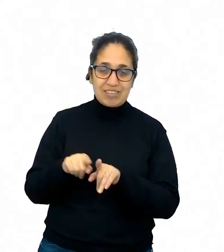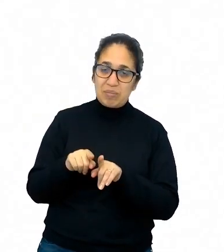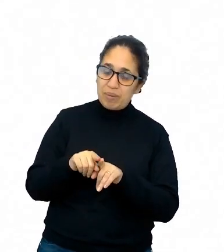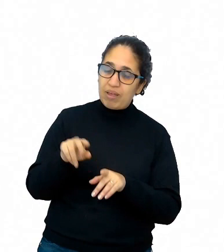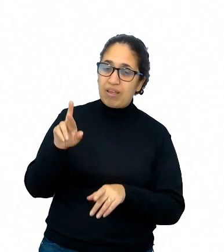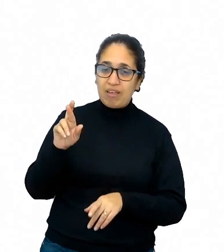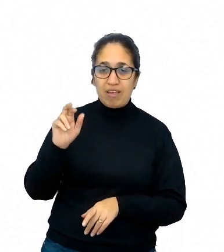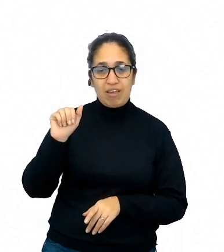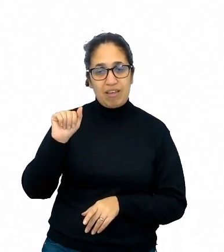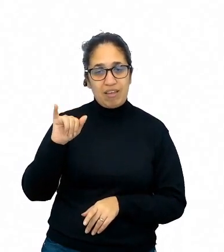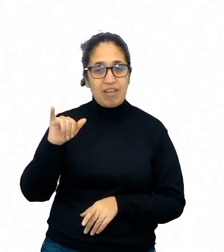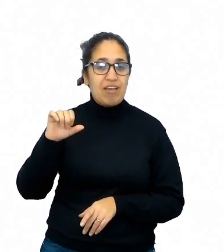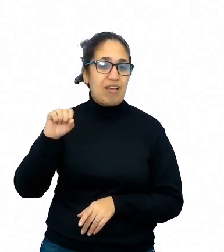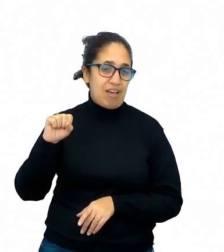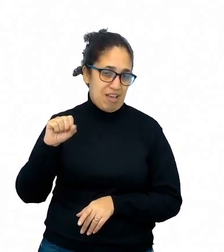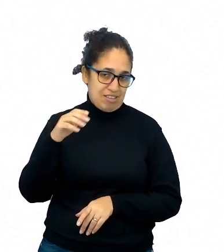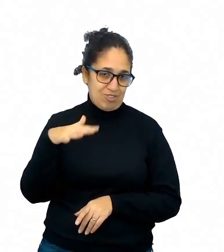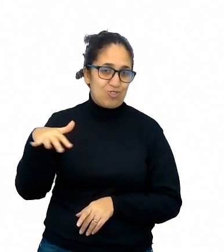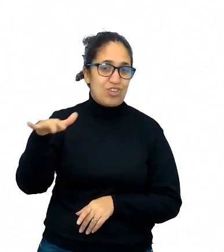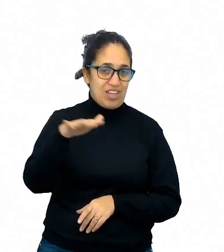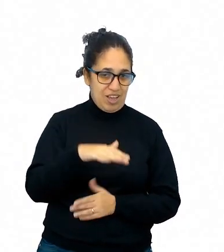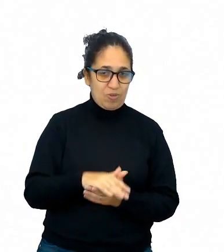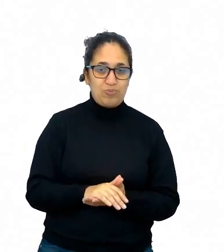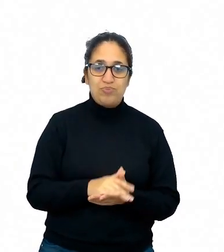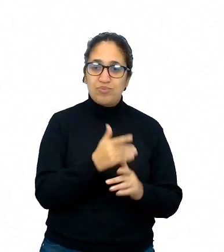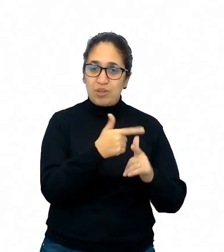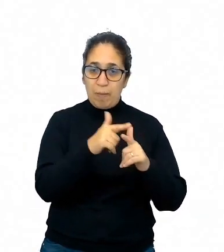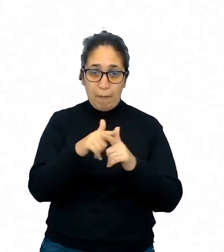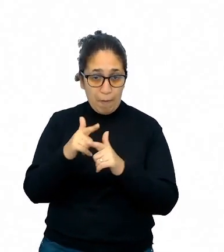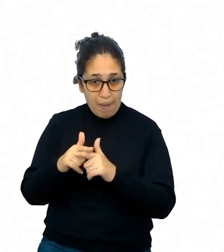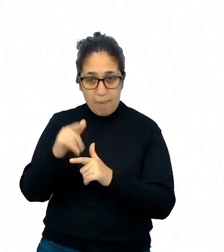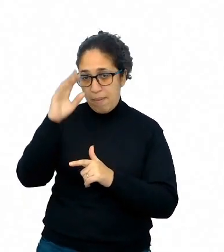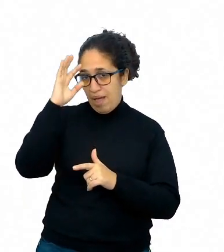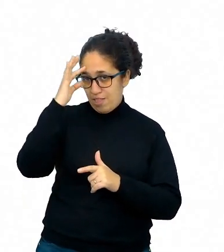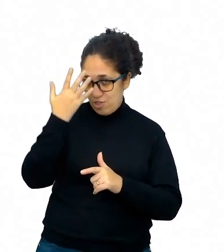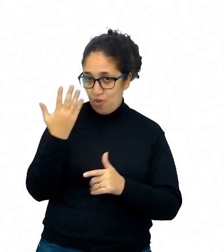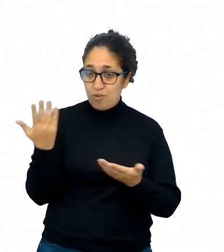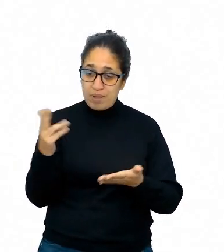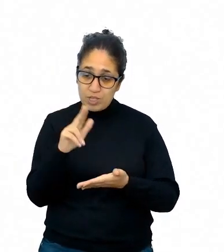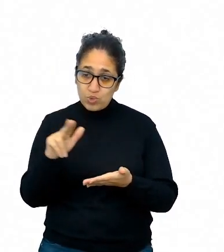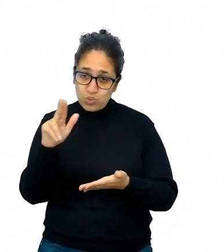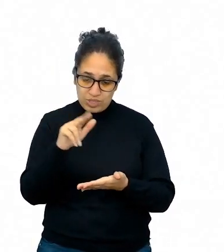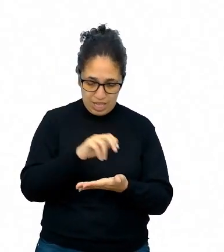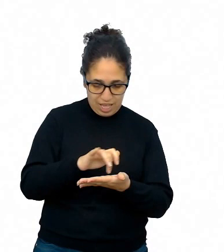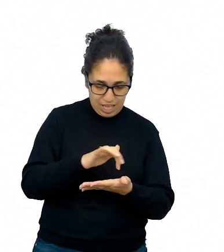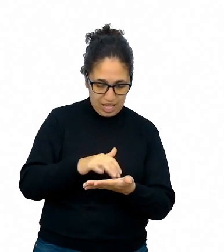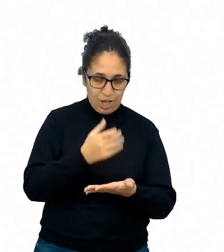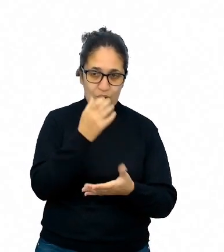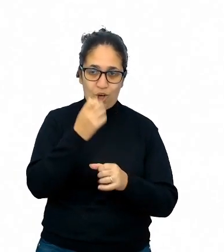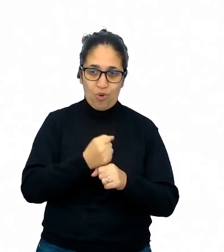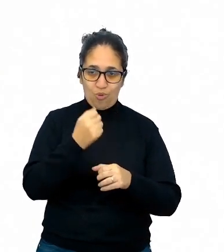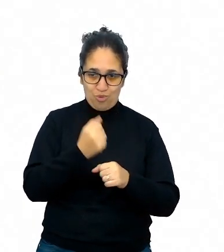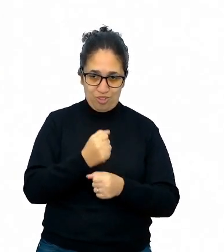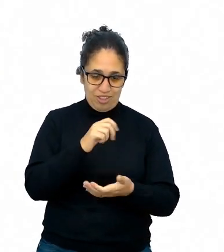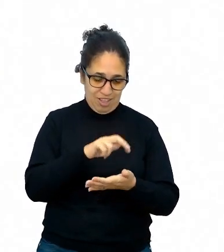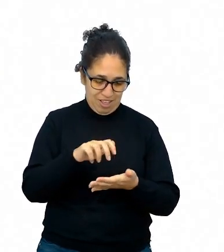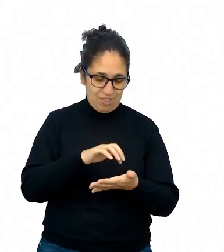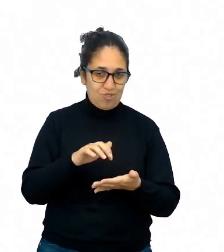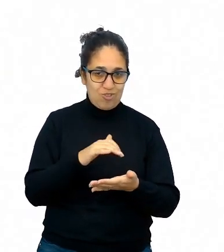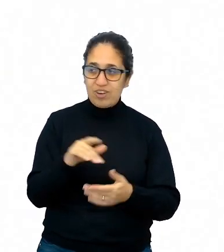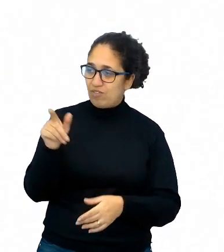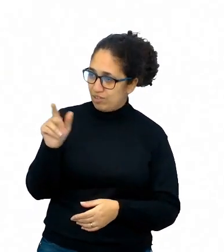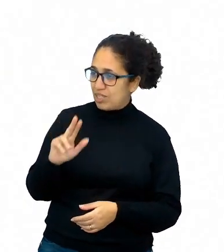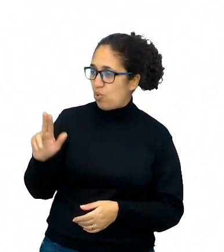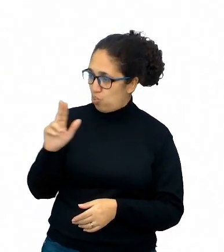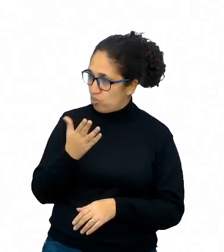de uma forma geral. Solucionando problemas com o uso da calculadora, né, professores? Vocês costumam usar a